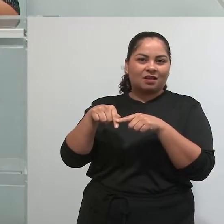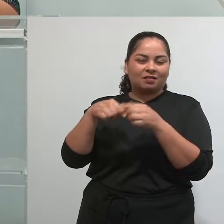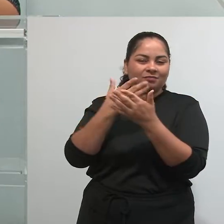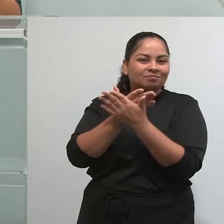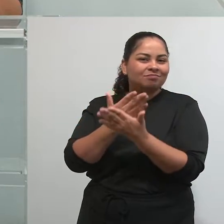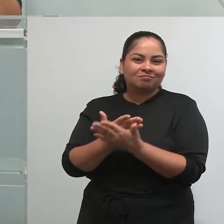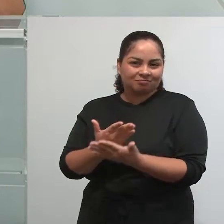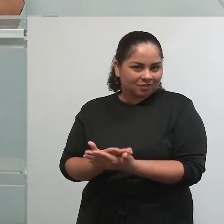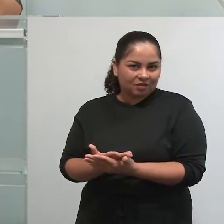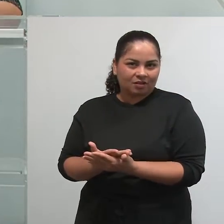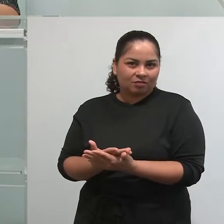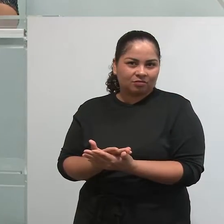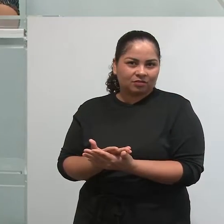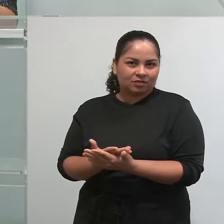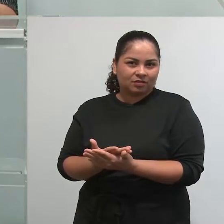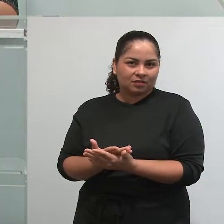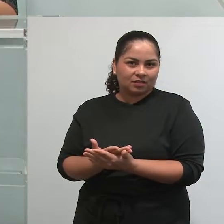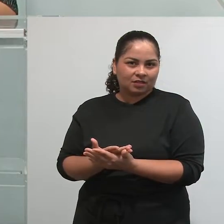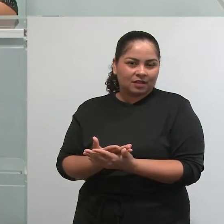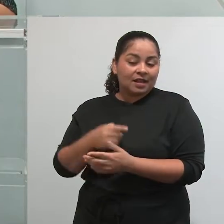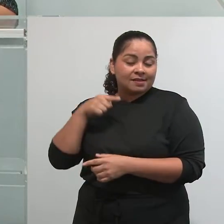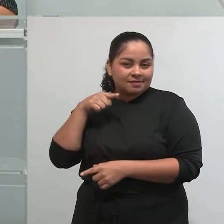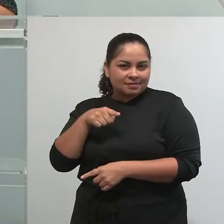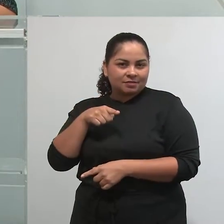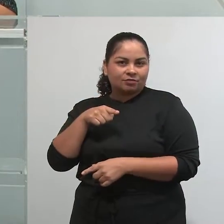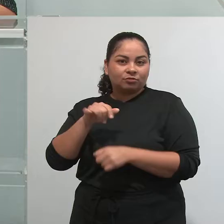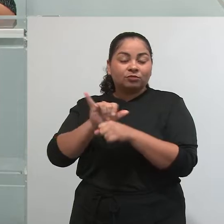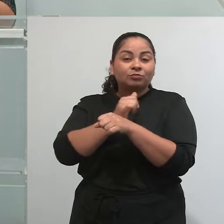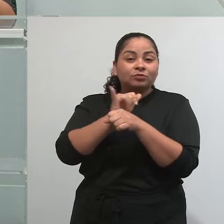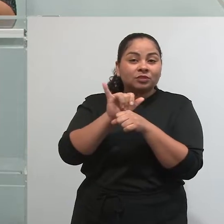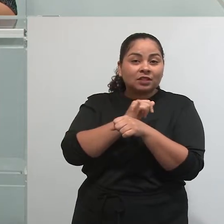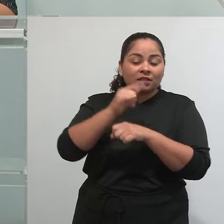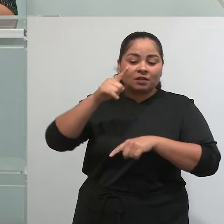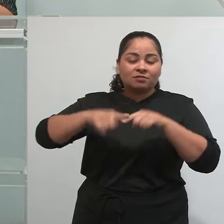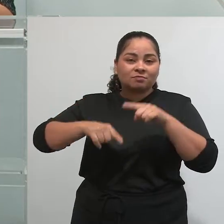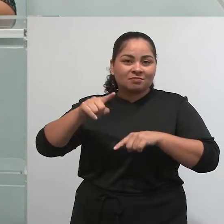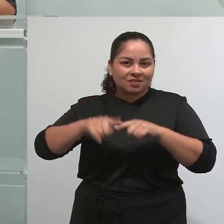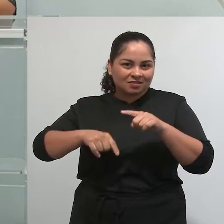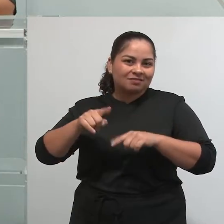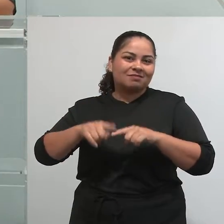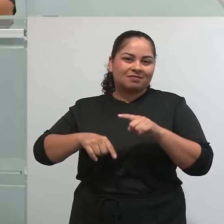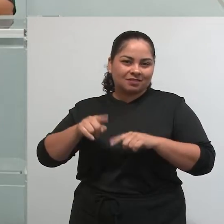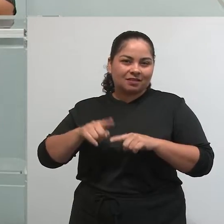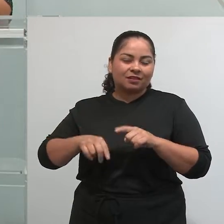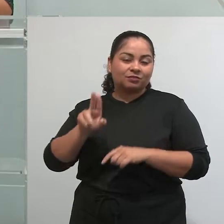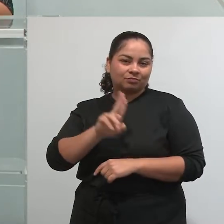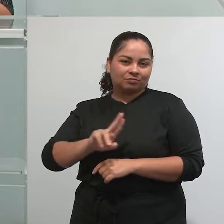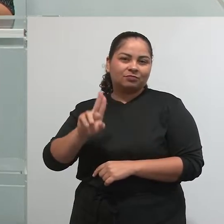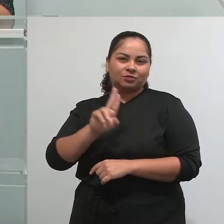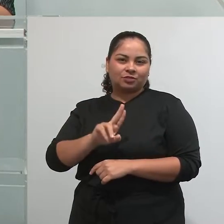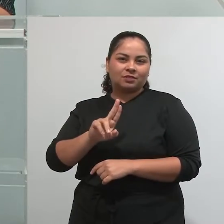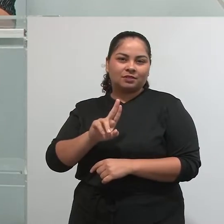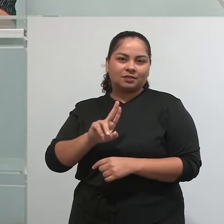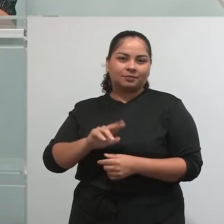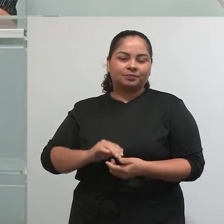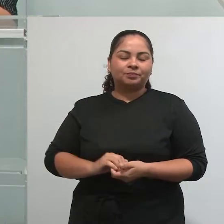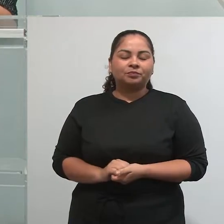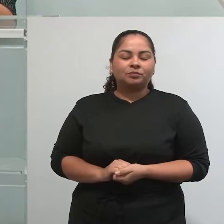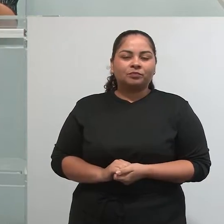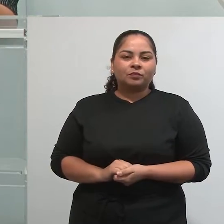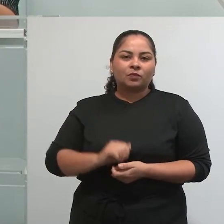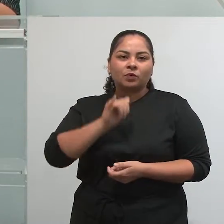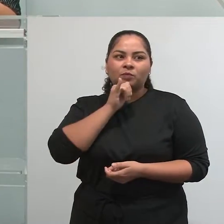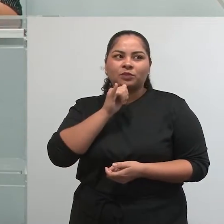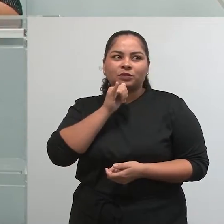indo. Então, tudo isso aí são recursos também. Ah, eu vou usar cartolina, eu vou usar canetinha, vou usar lápis